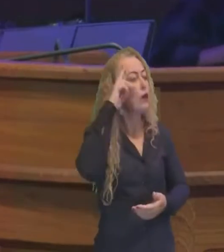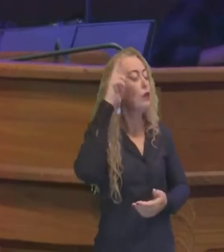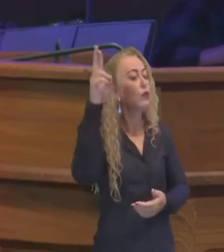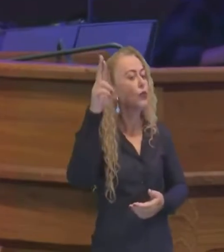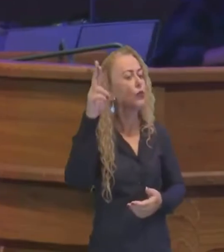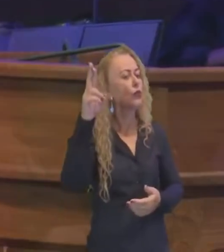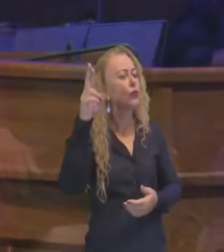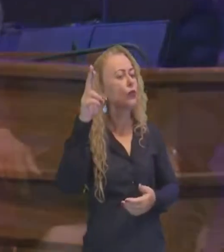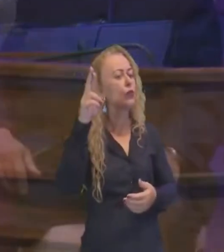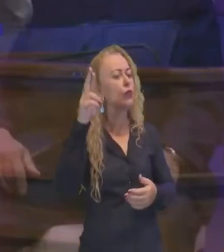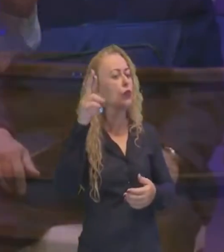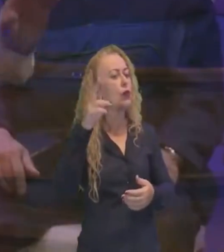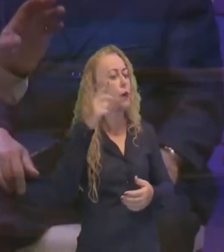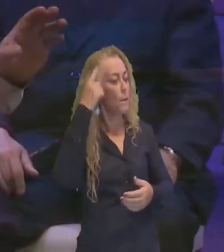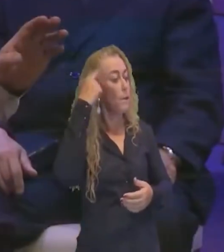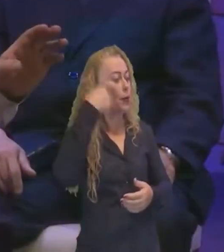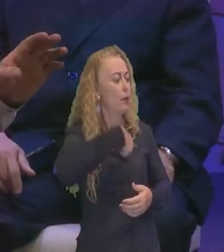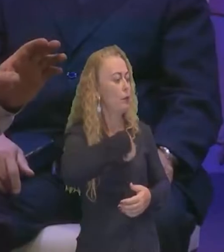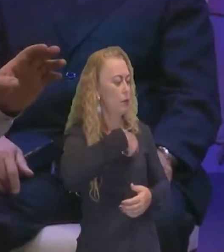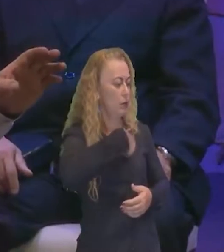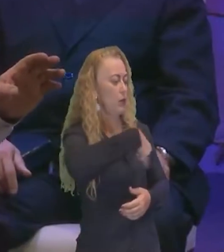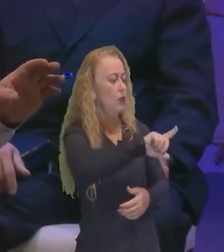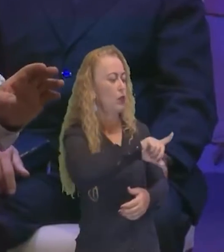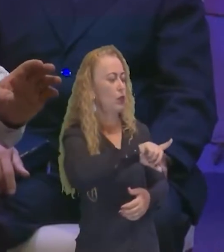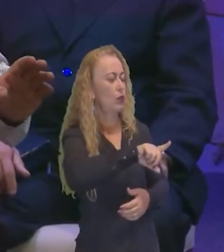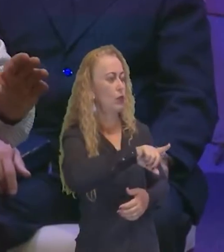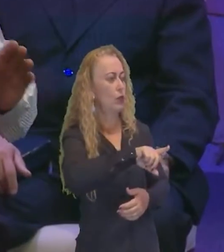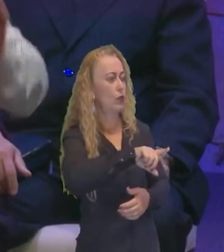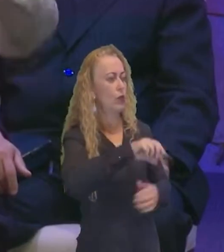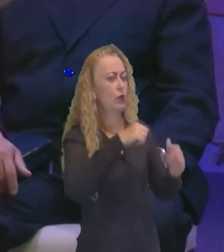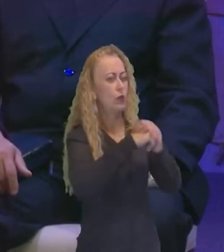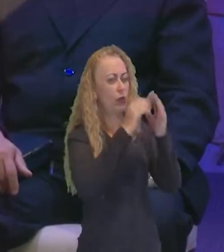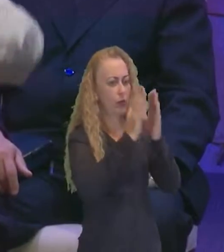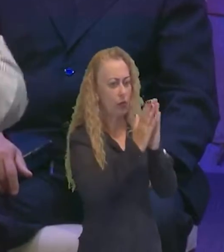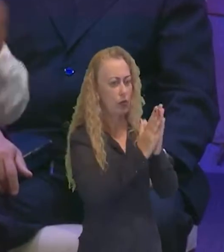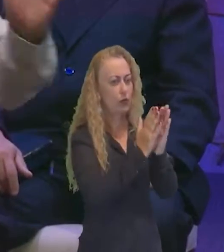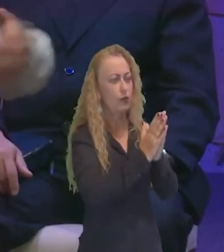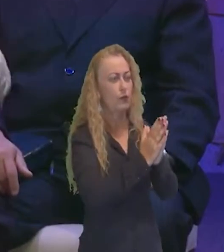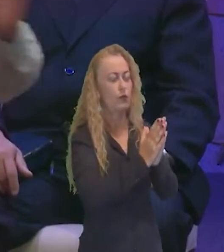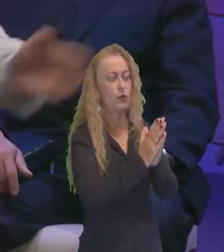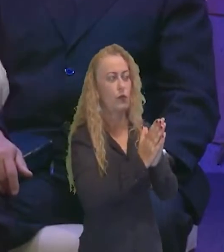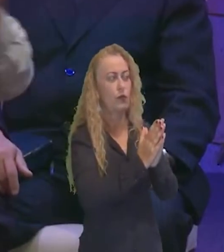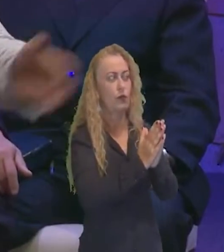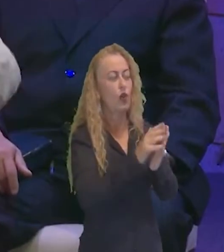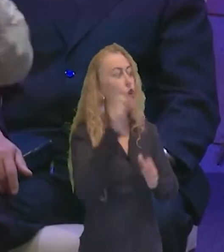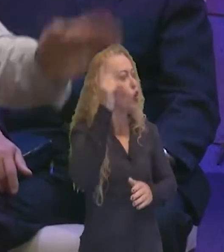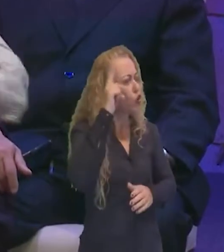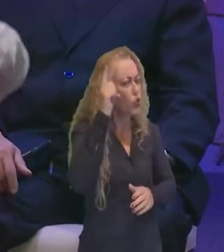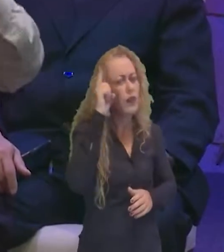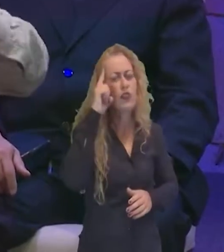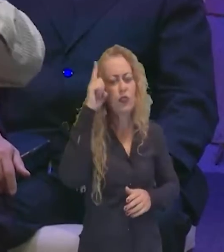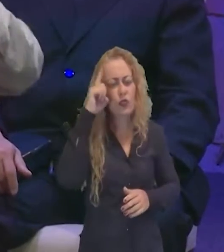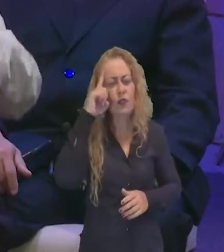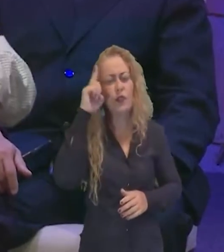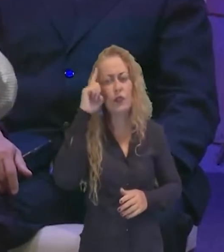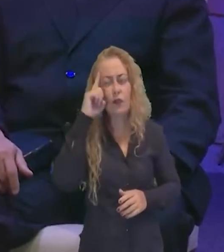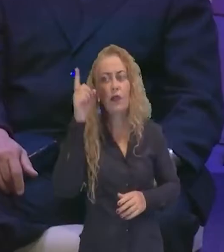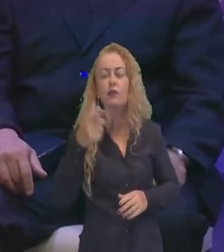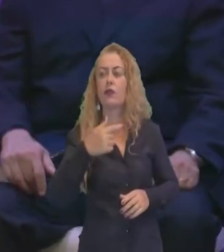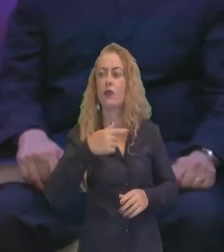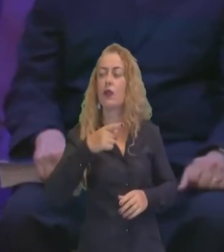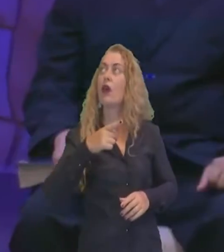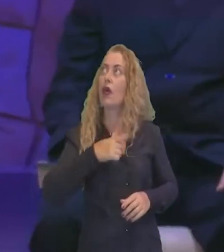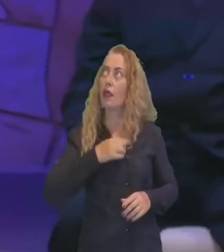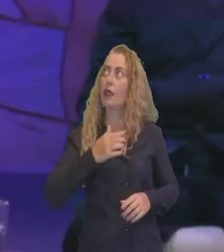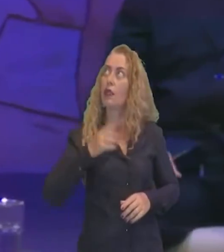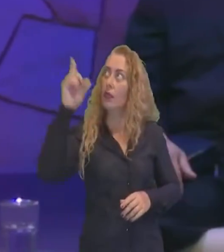mandou, e o Senhor não fala isso sempre não, viu gente? Senão eu ia ficar na porta do hospital orando por todo mundo e ia curando todo mundo. Não se trata